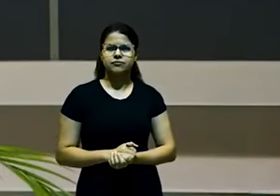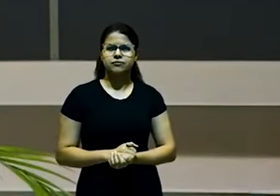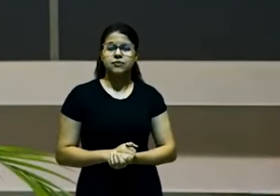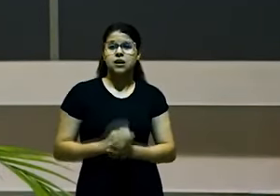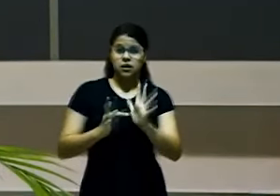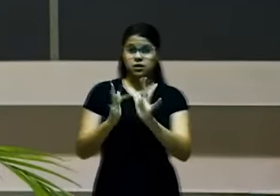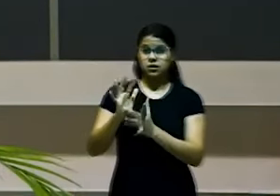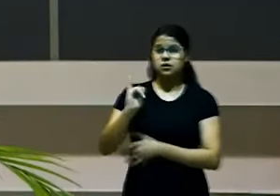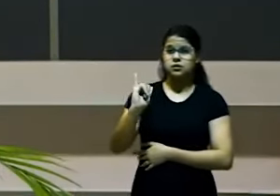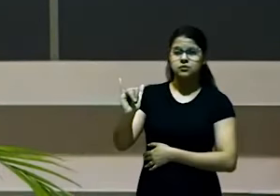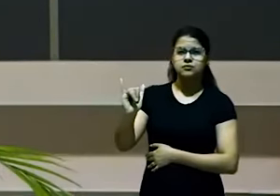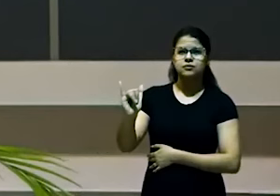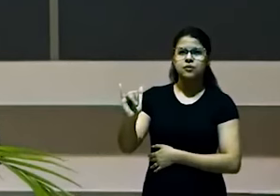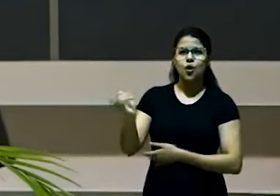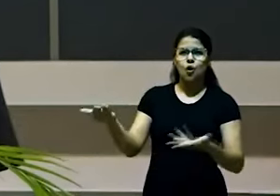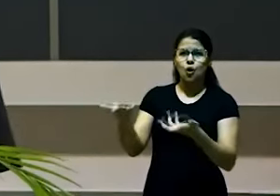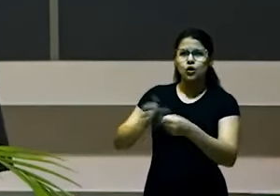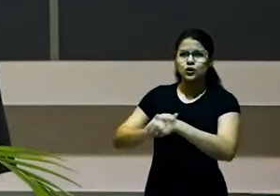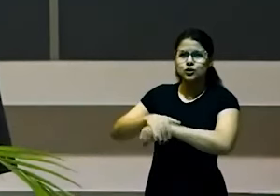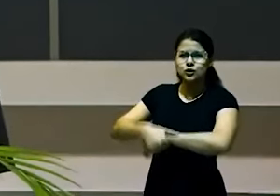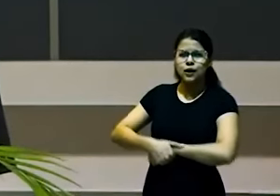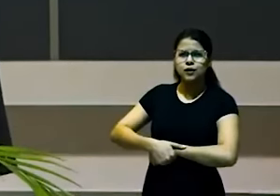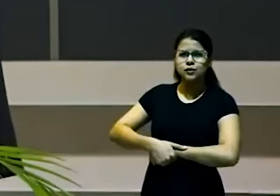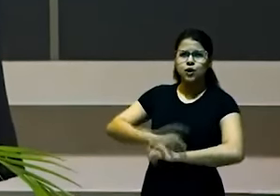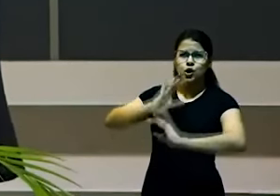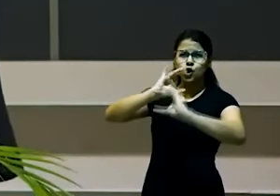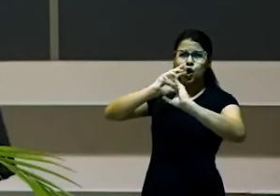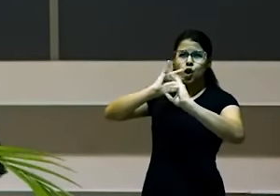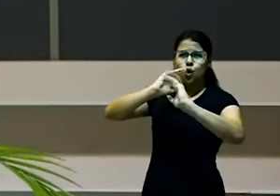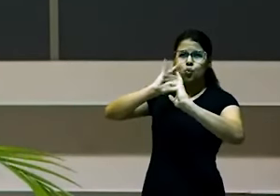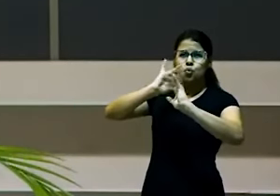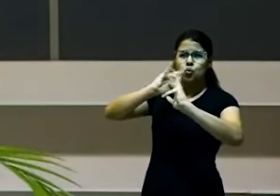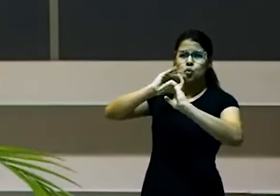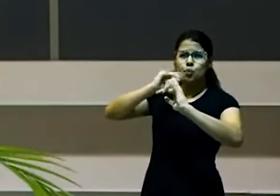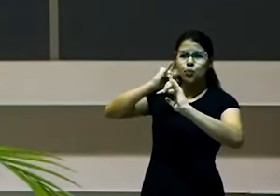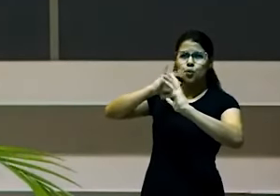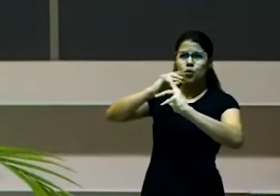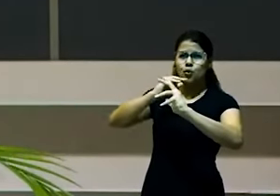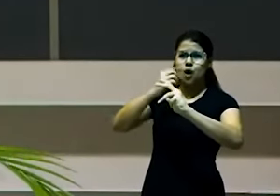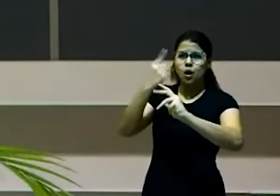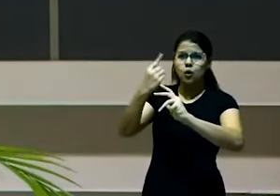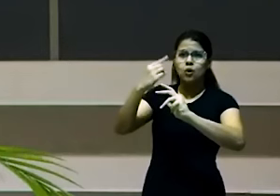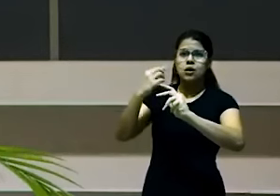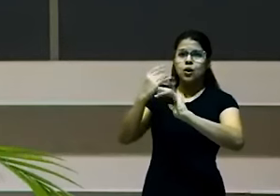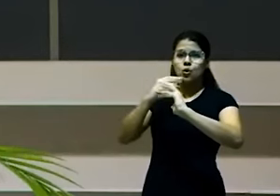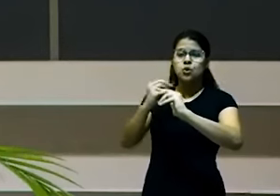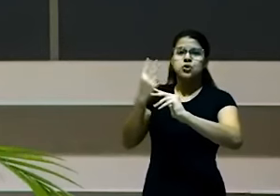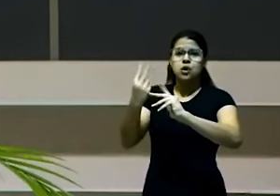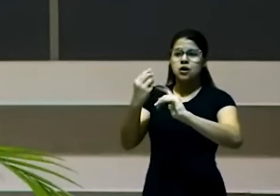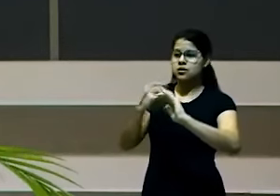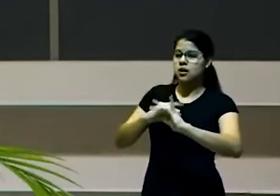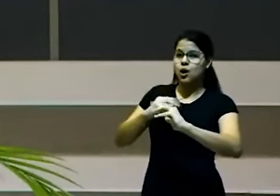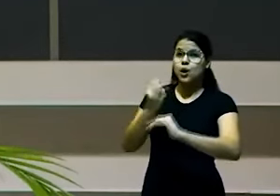noite antes que o galo cante três vezes você vai